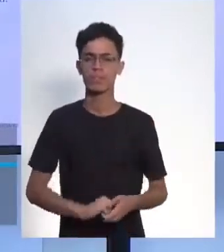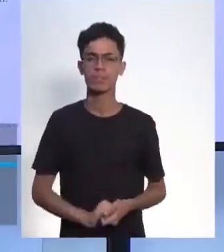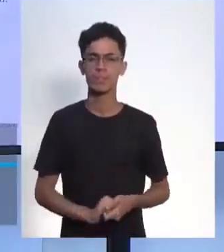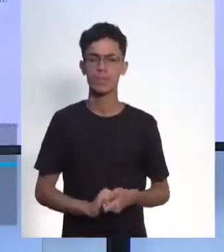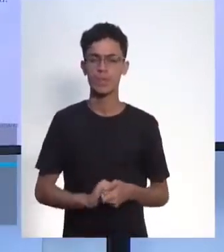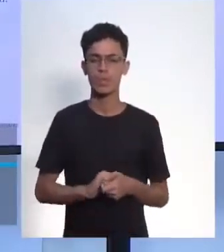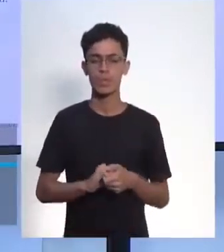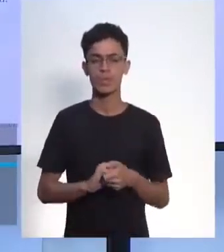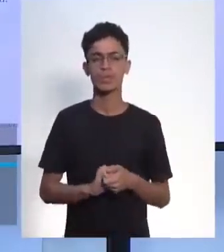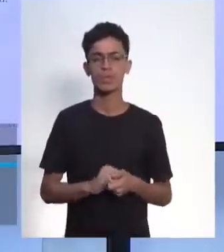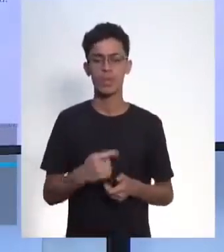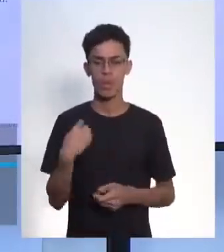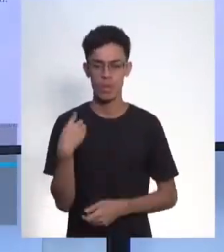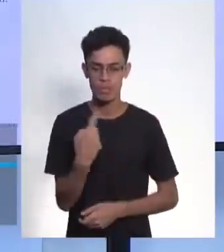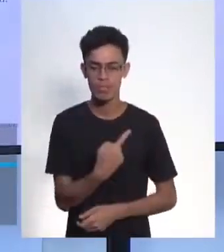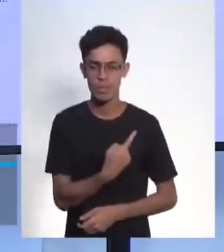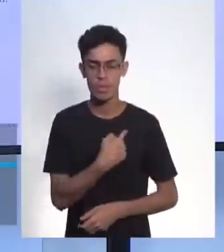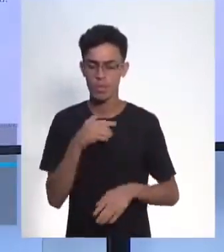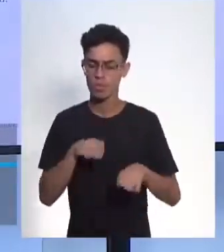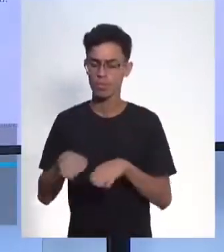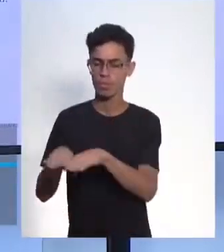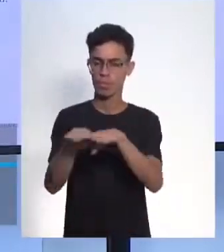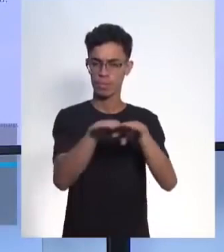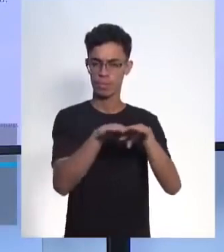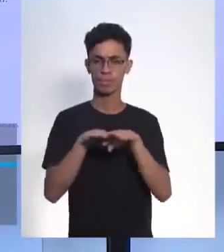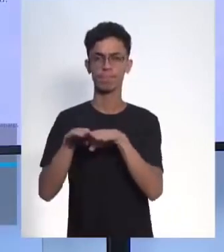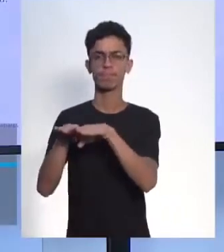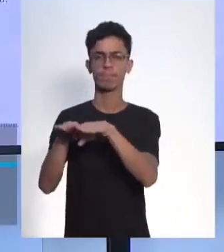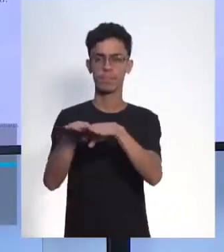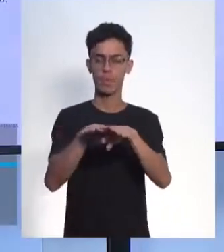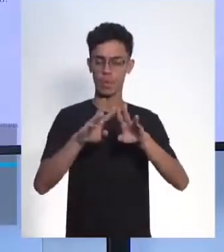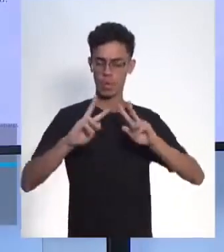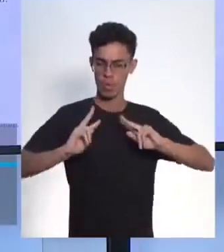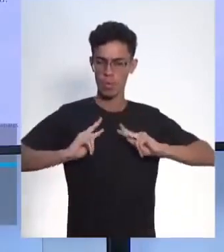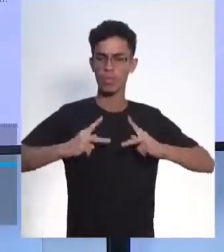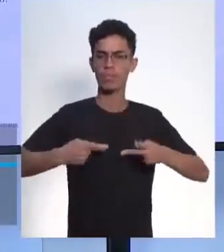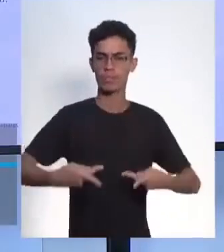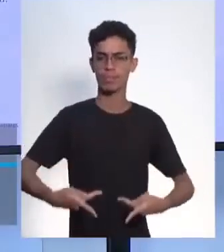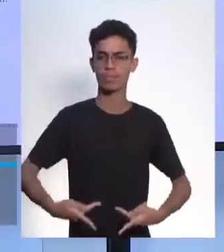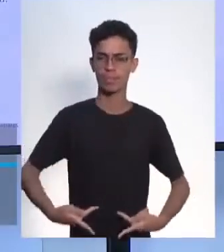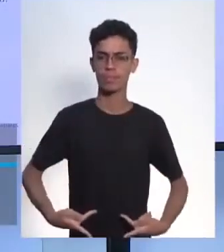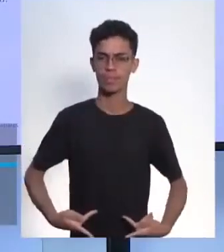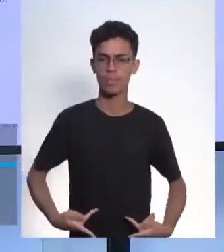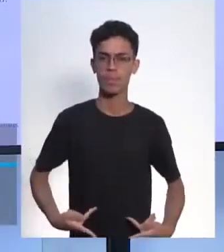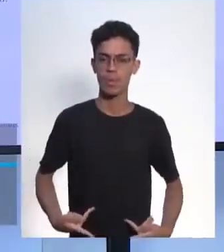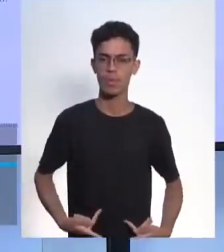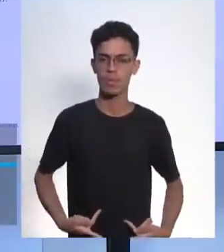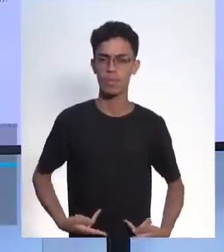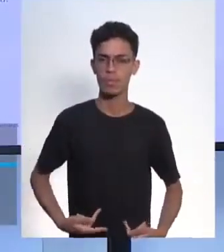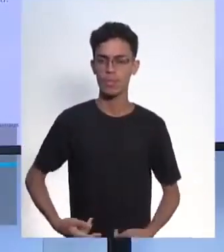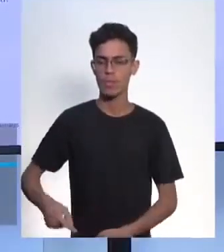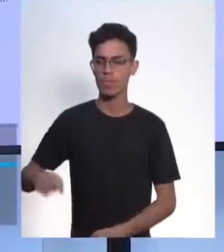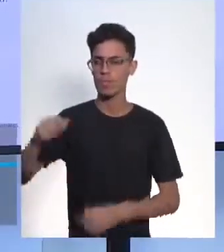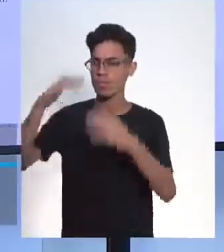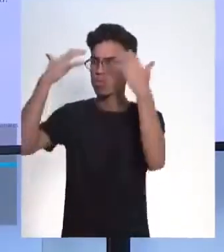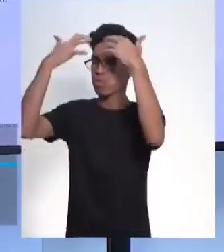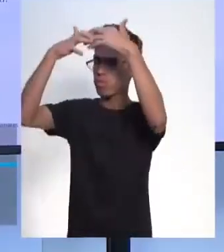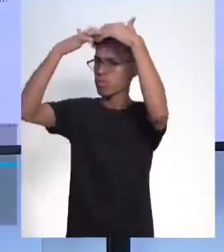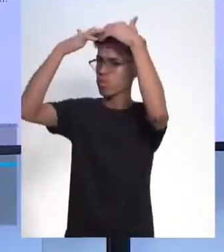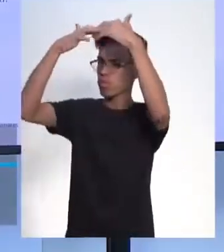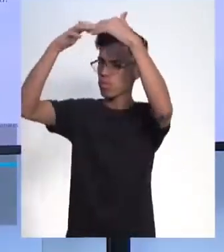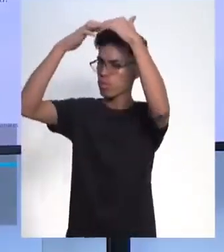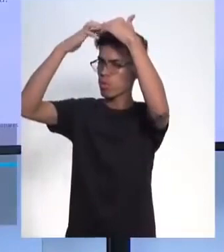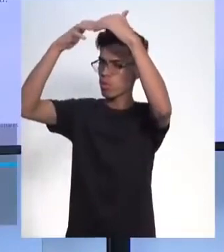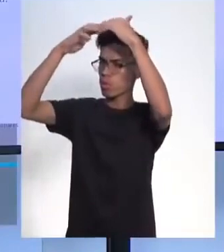que nós somos seres semelhantes como seres humanos. Então, esse conhecimento vocês vão